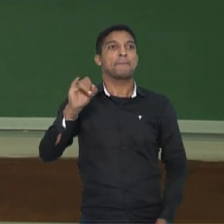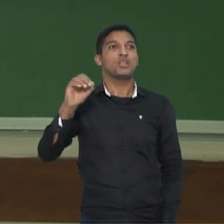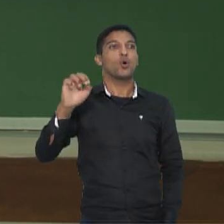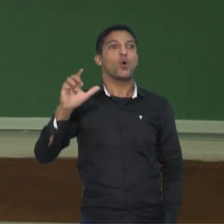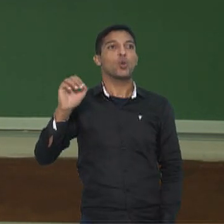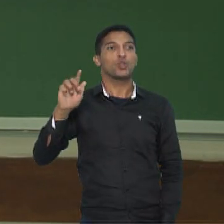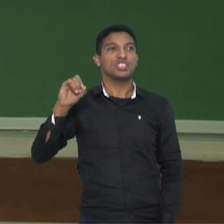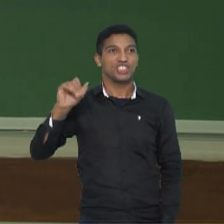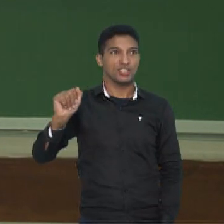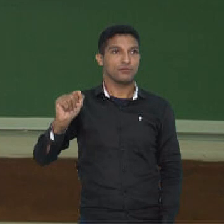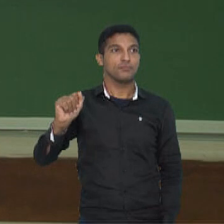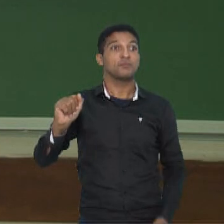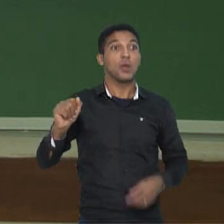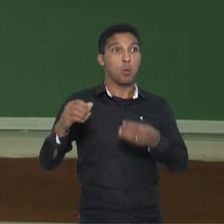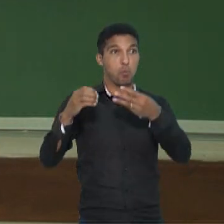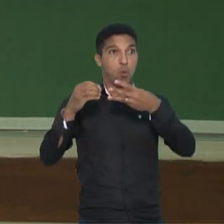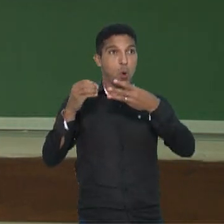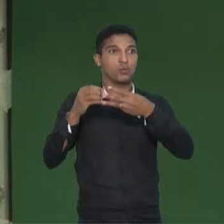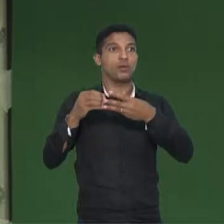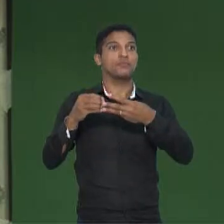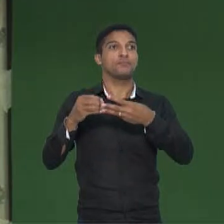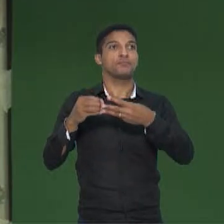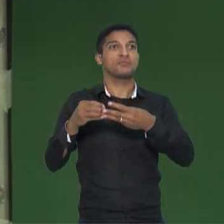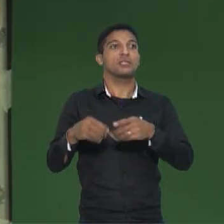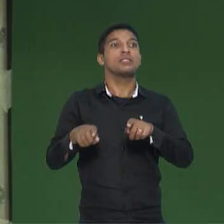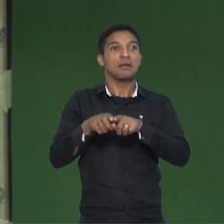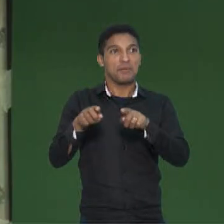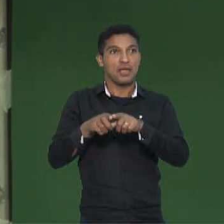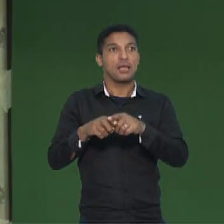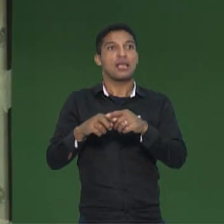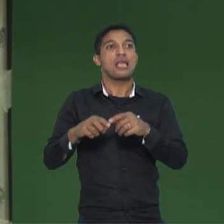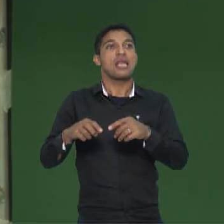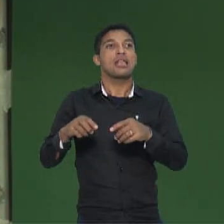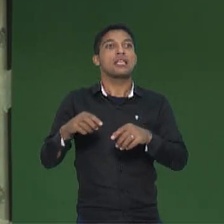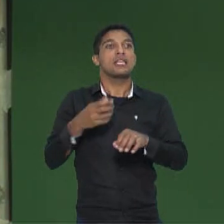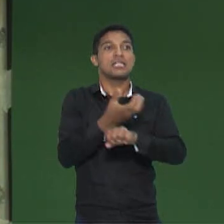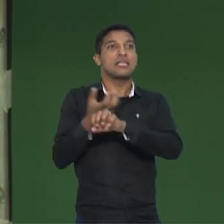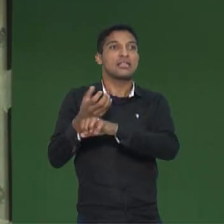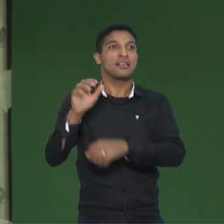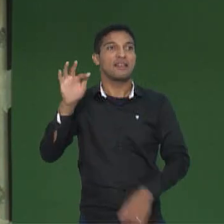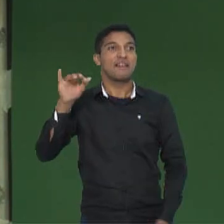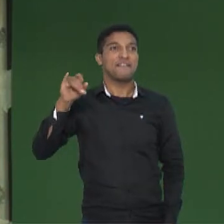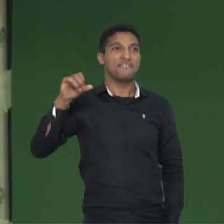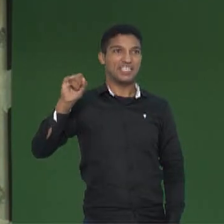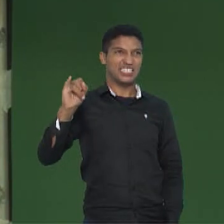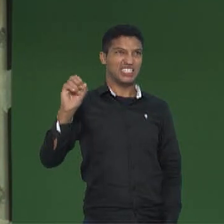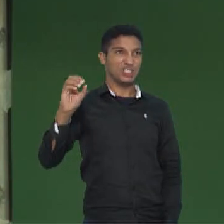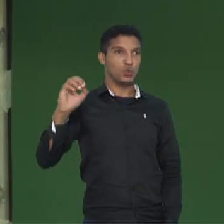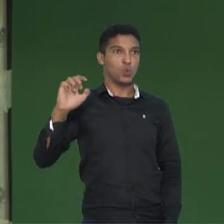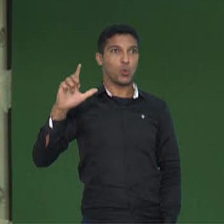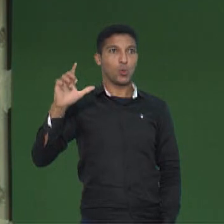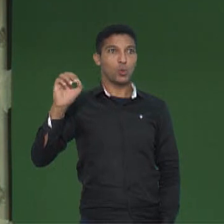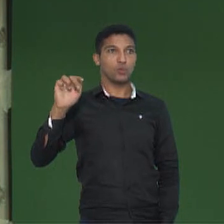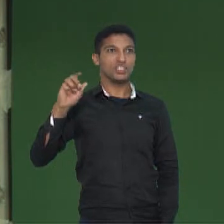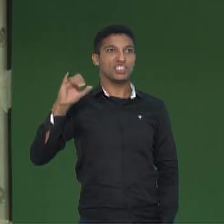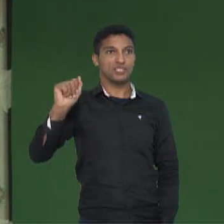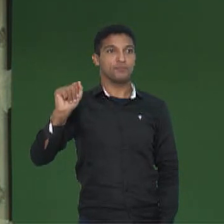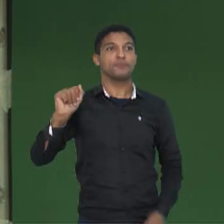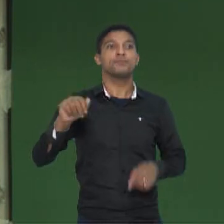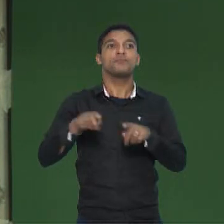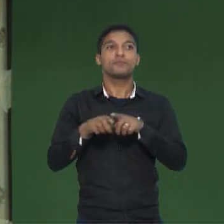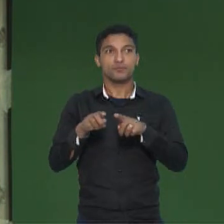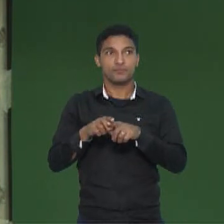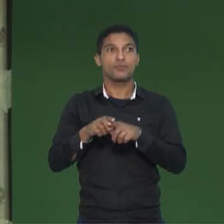sambaqui, certo? No sambaqui, que é aquele monte de conchas que foram sendo depositadas ao longo